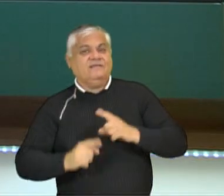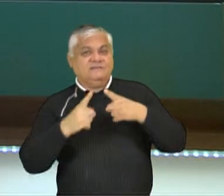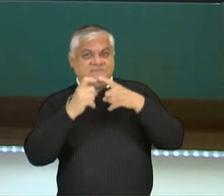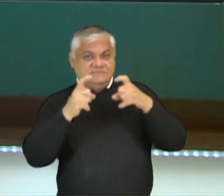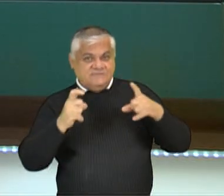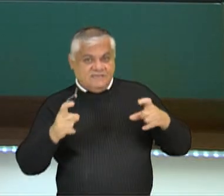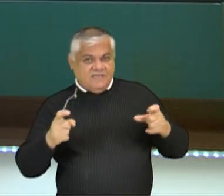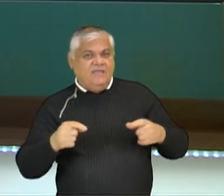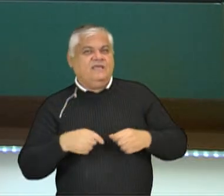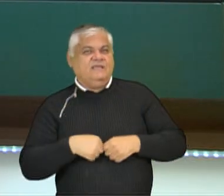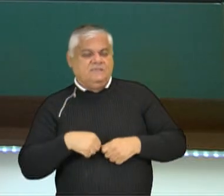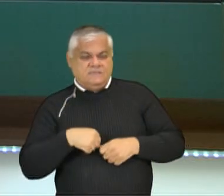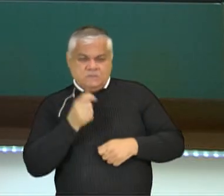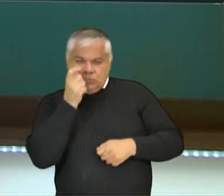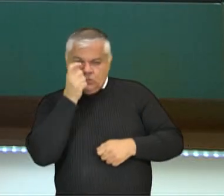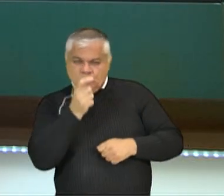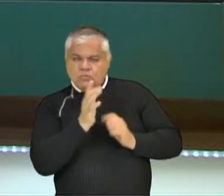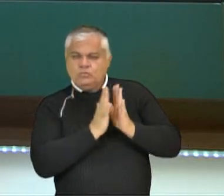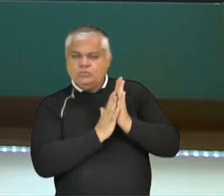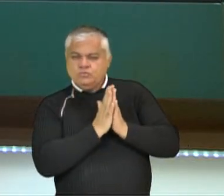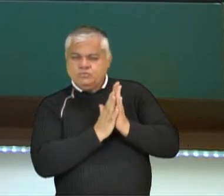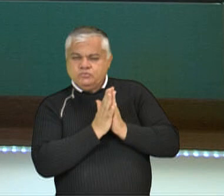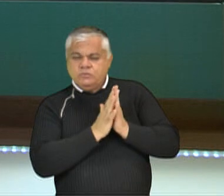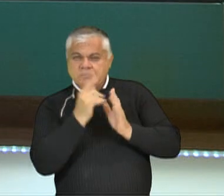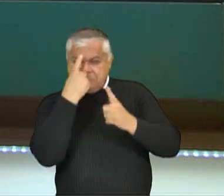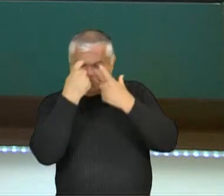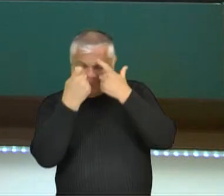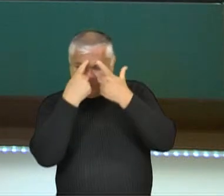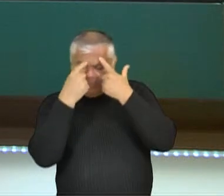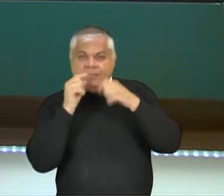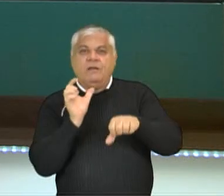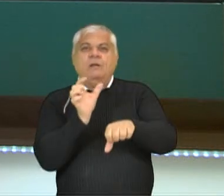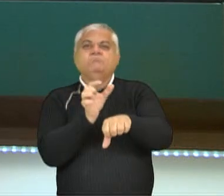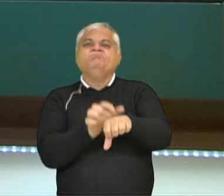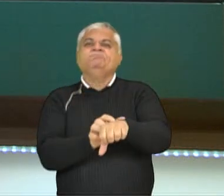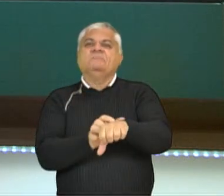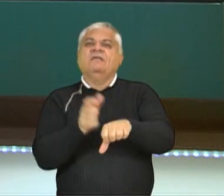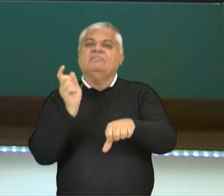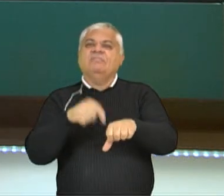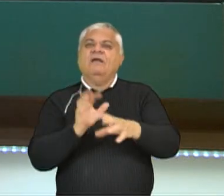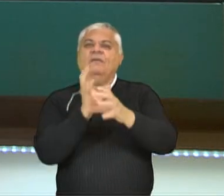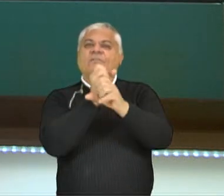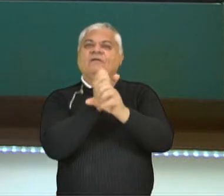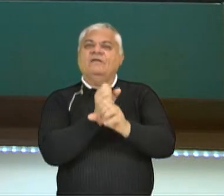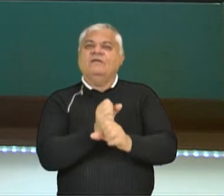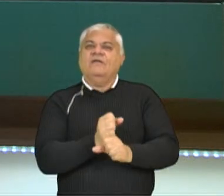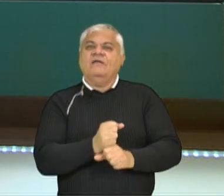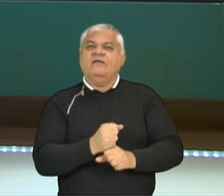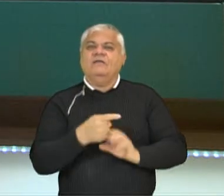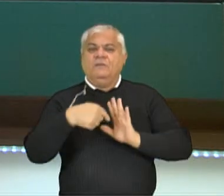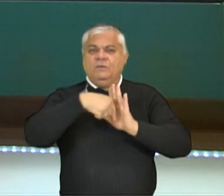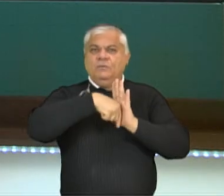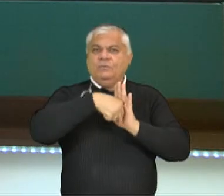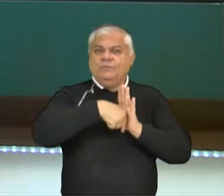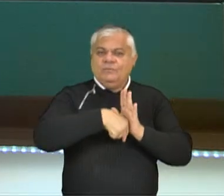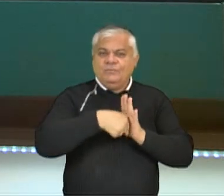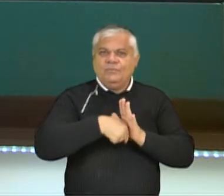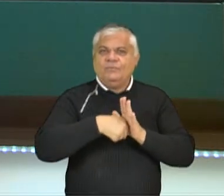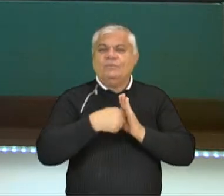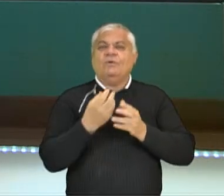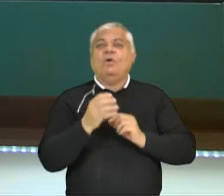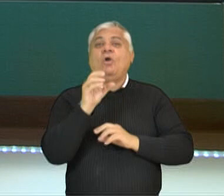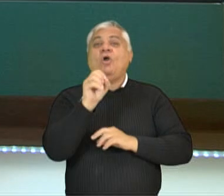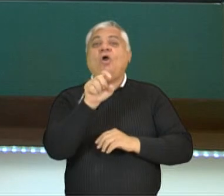A mídia ali, todo mundo em cima. Eles fizeram um relógio que vai medir, vai verificar a oxigenação, que